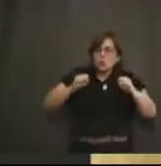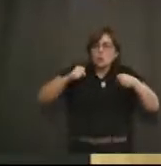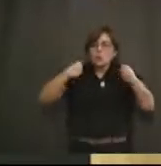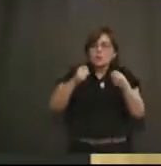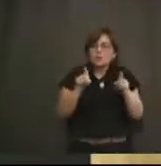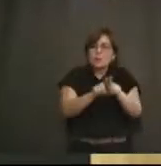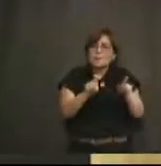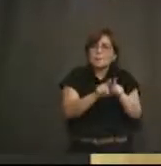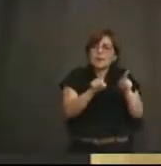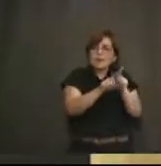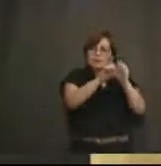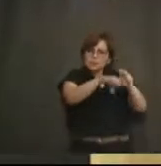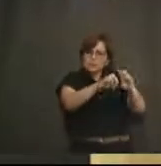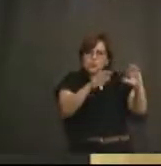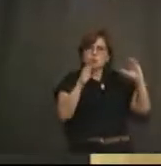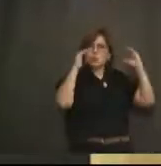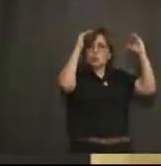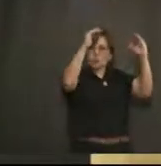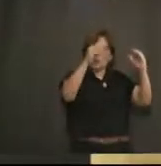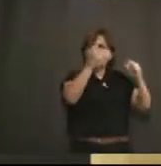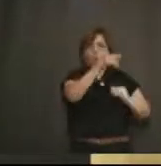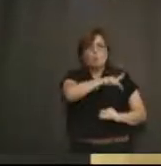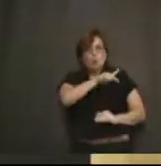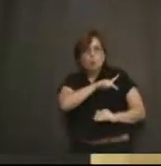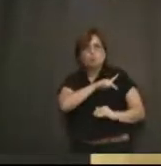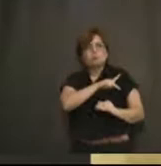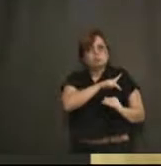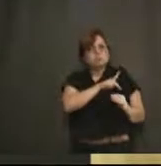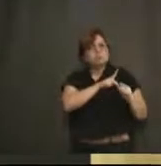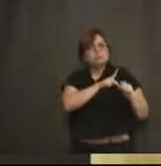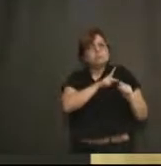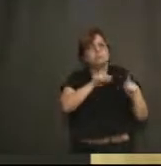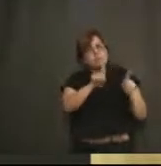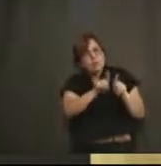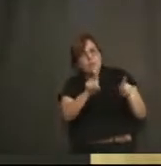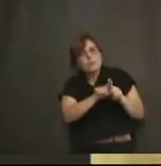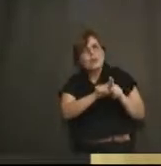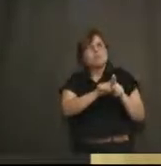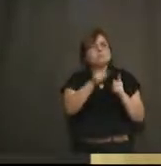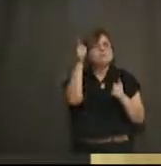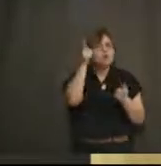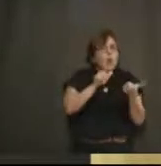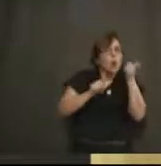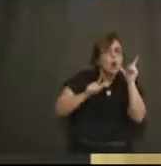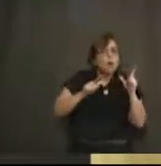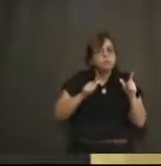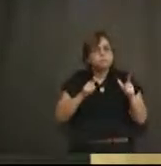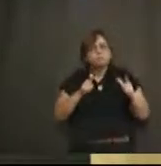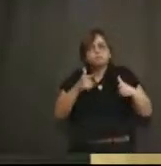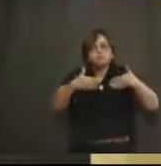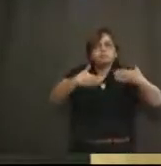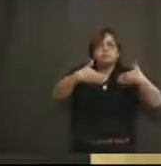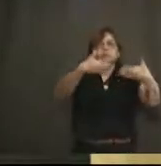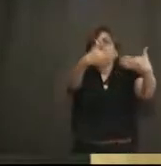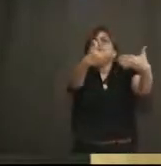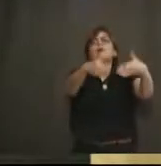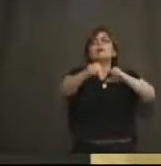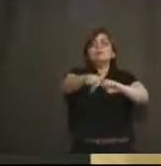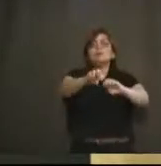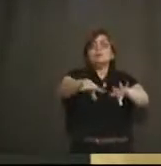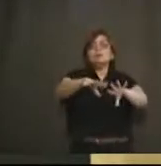pública e avance, né, essa conquista da educação, que é tão